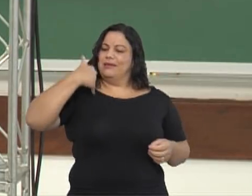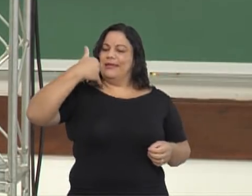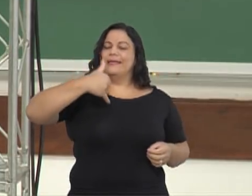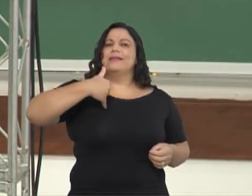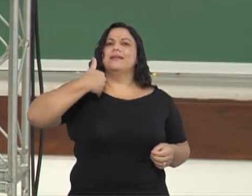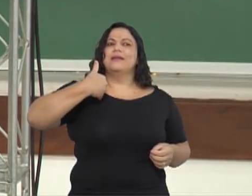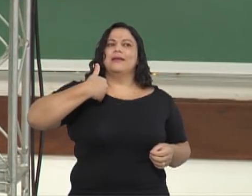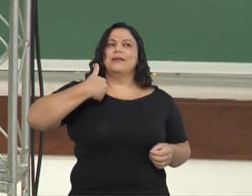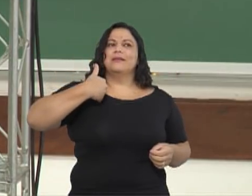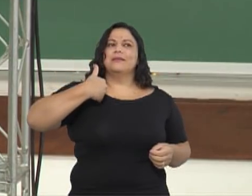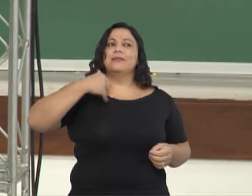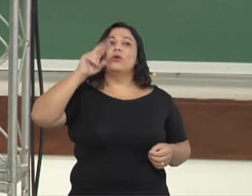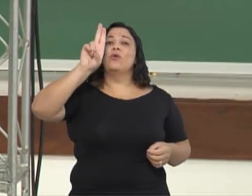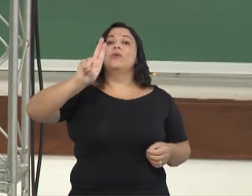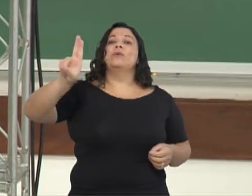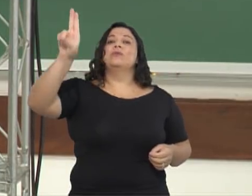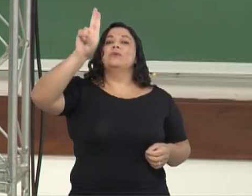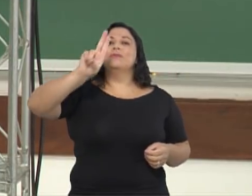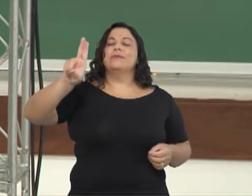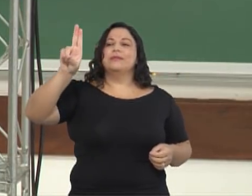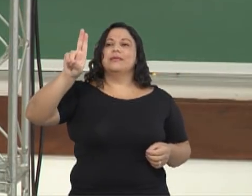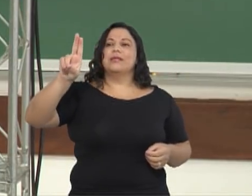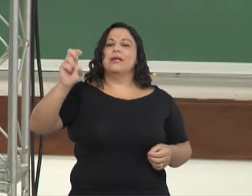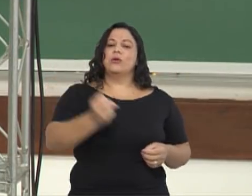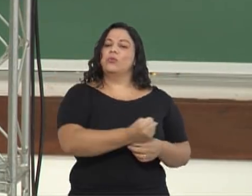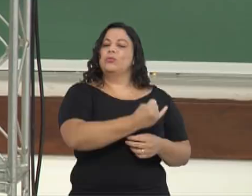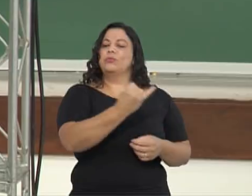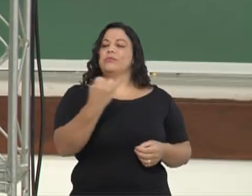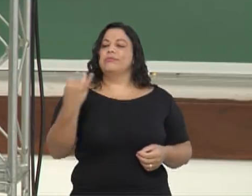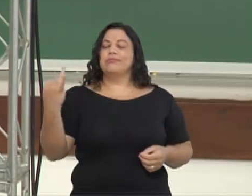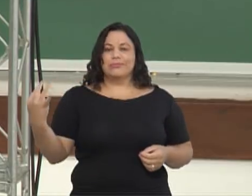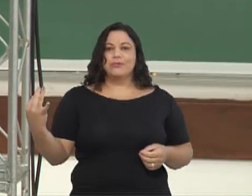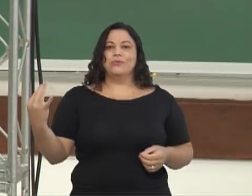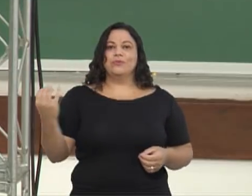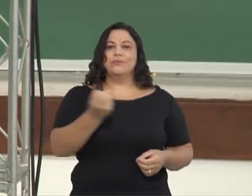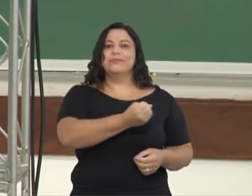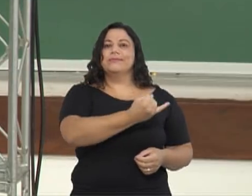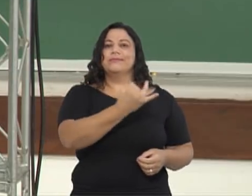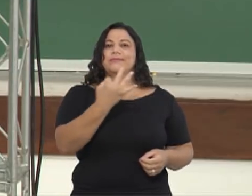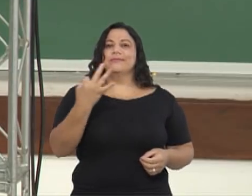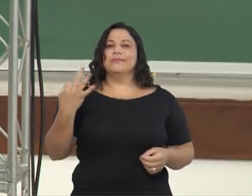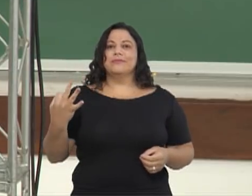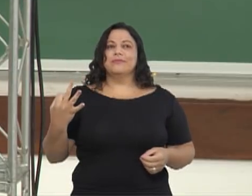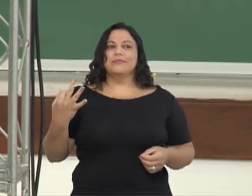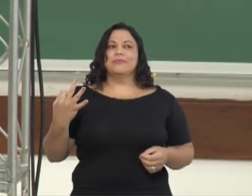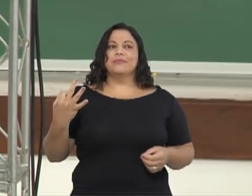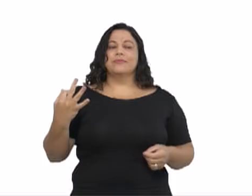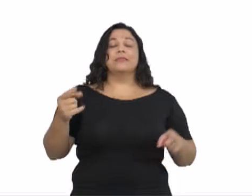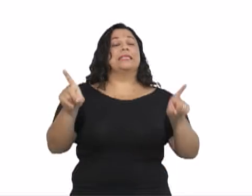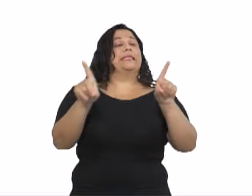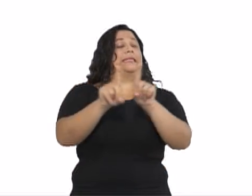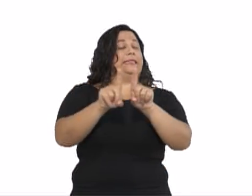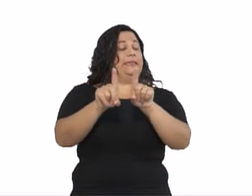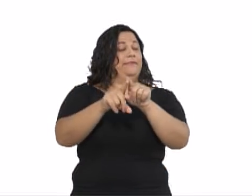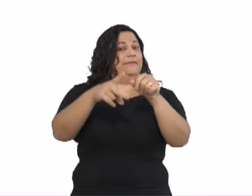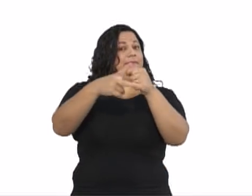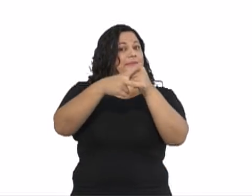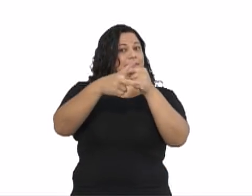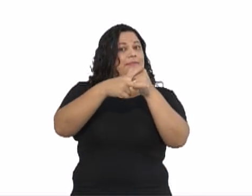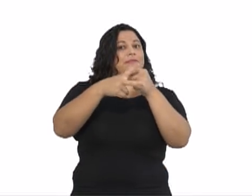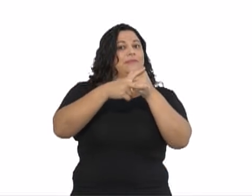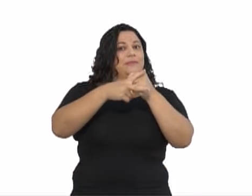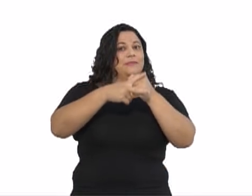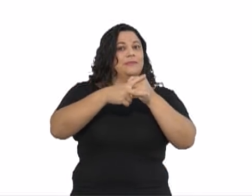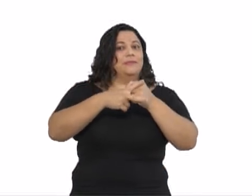eu vou utilizar os cardinal numbers, certo? E também o verbo to be. A gente